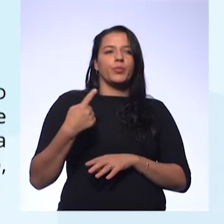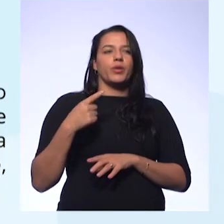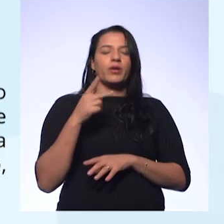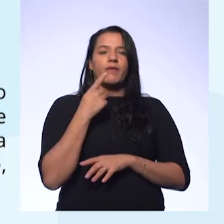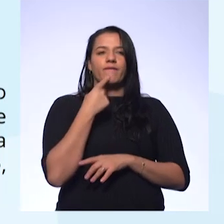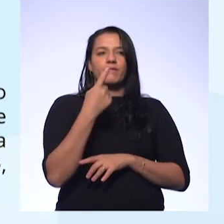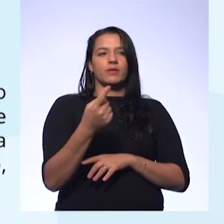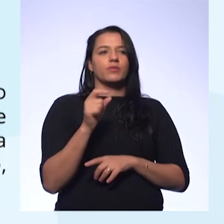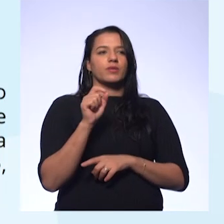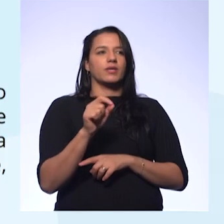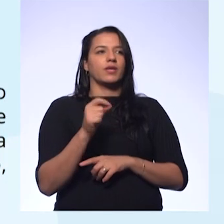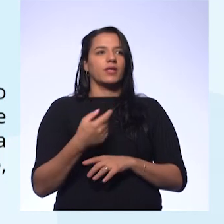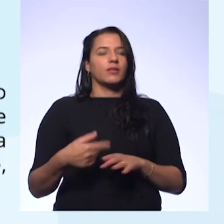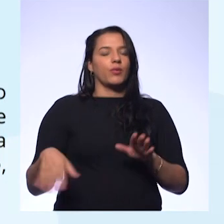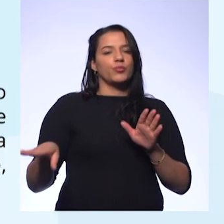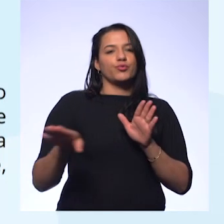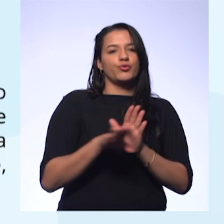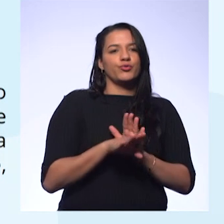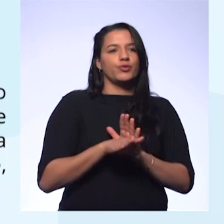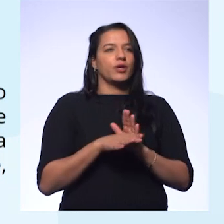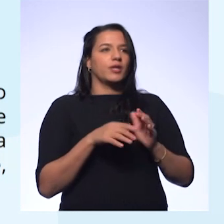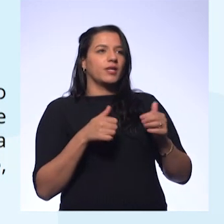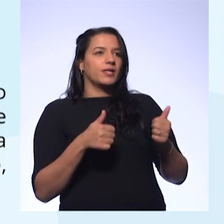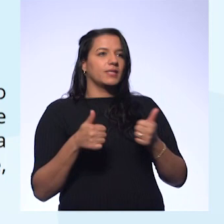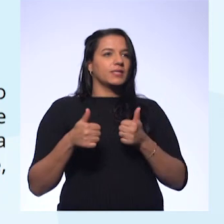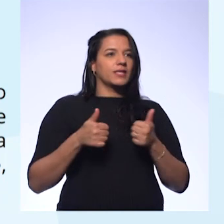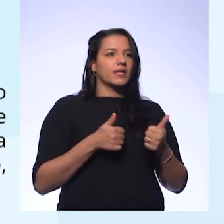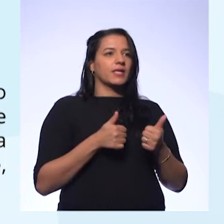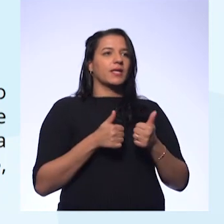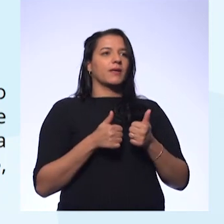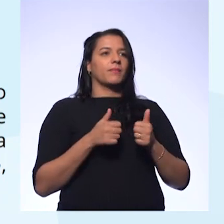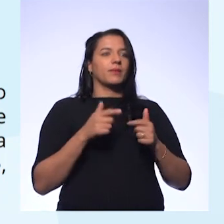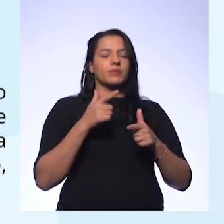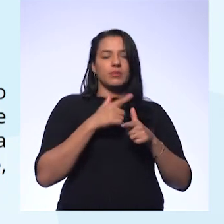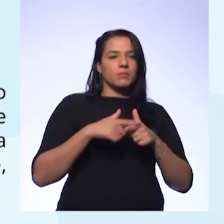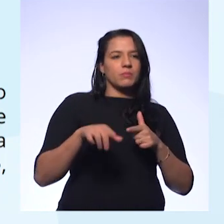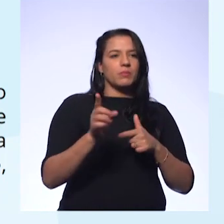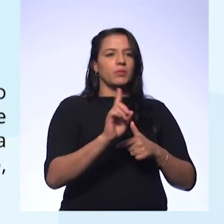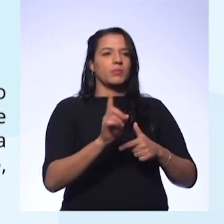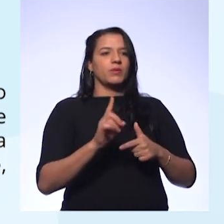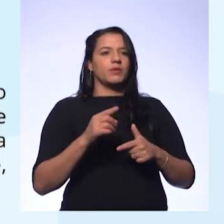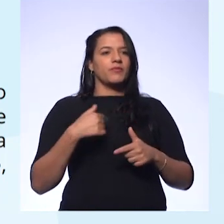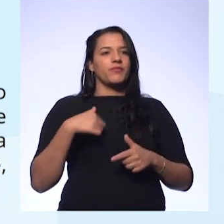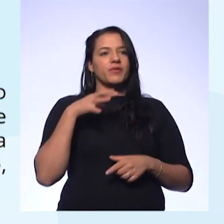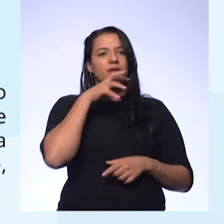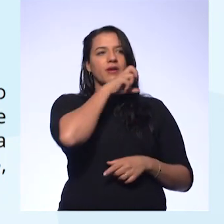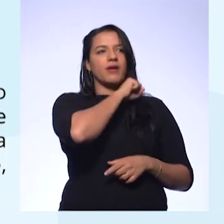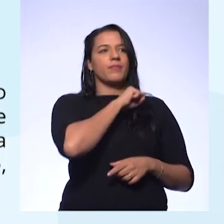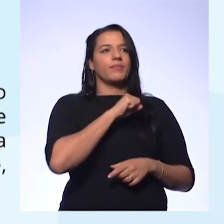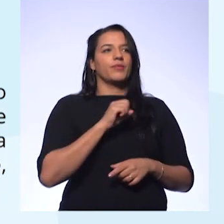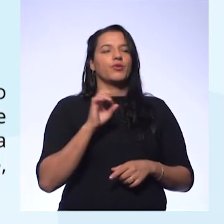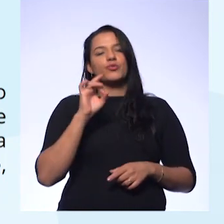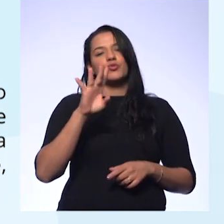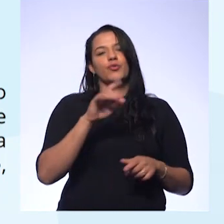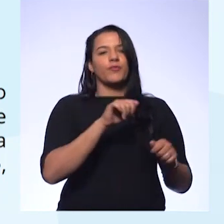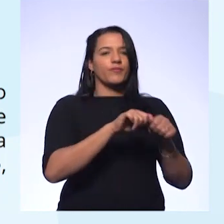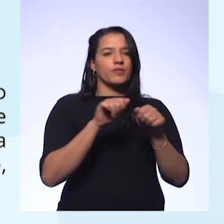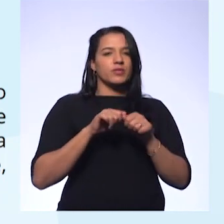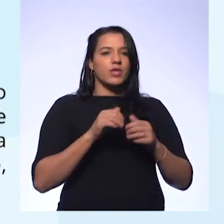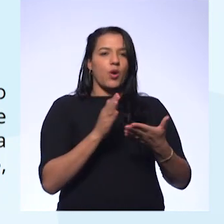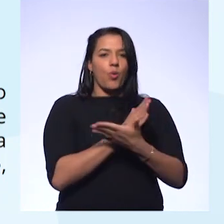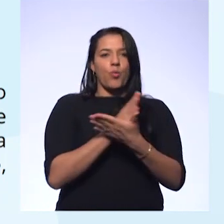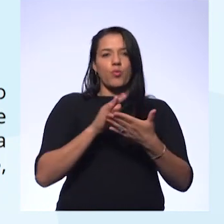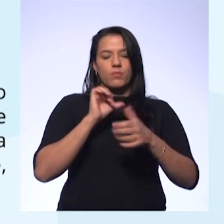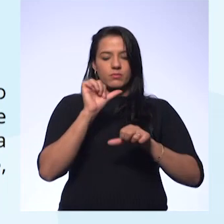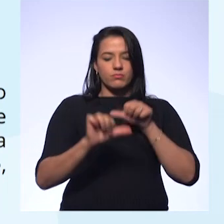seguinte: gente, eu cheguei ao poder de um jeito meio esquisito, mas não tem problema, porque eu vou ficar rápido. Eu só quero fazer algumas